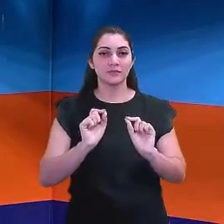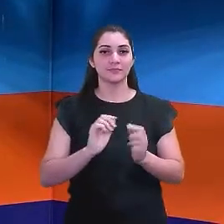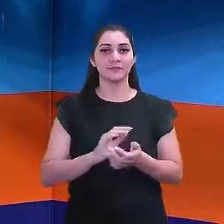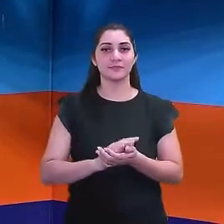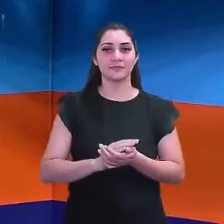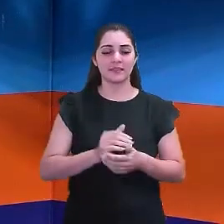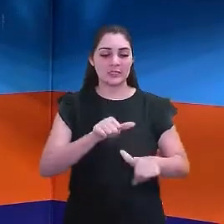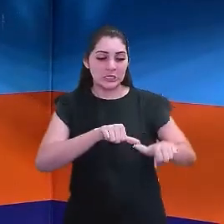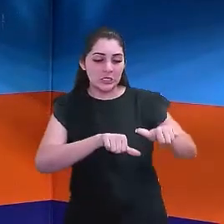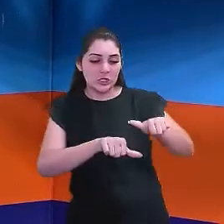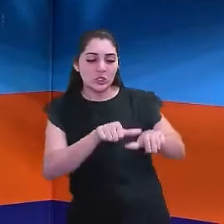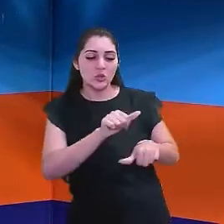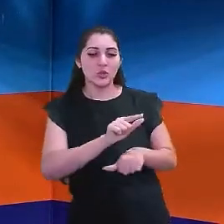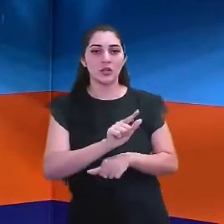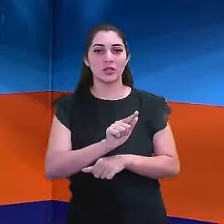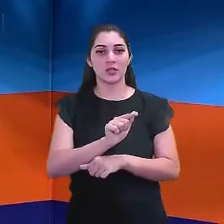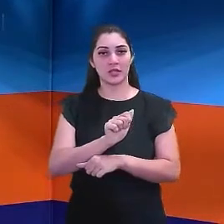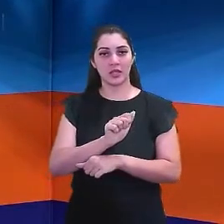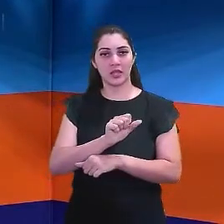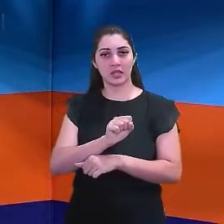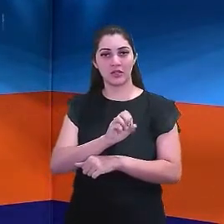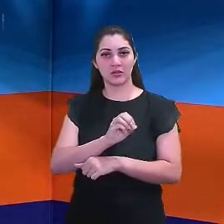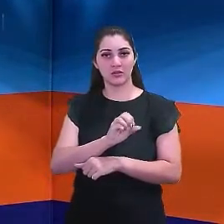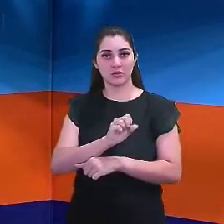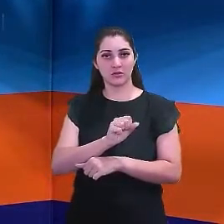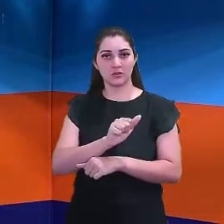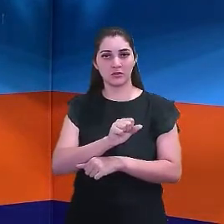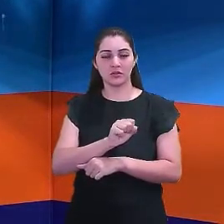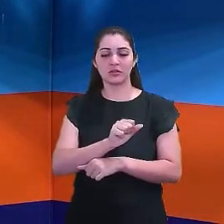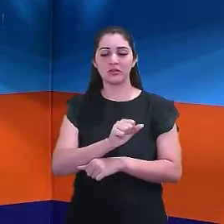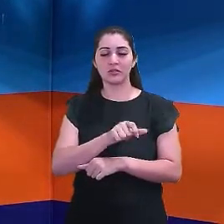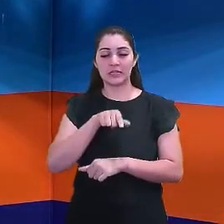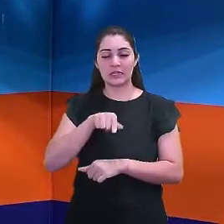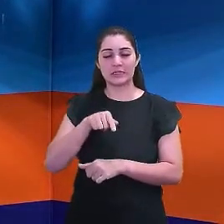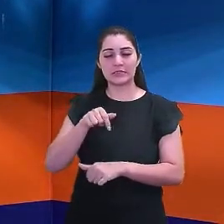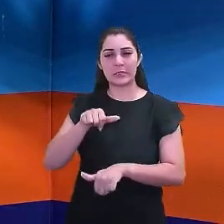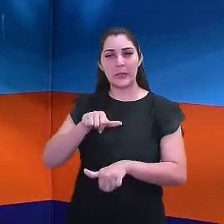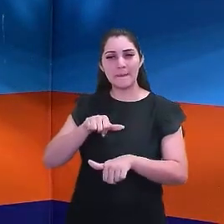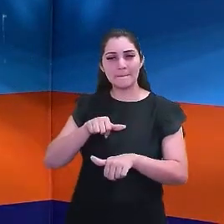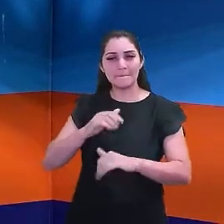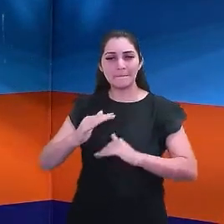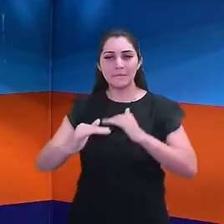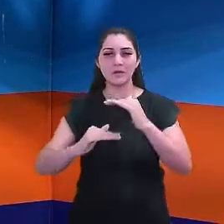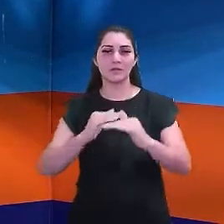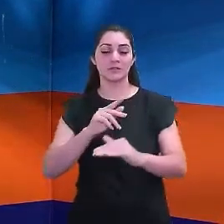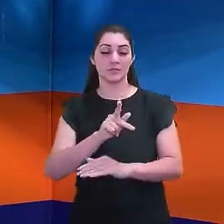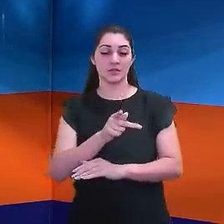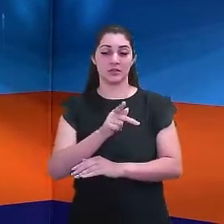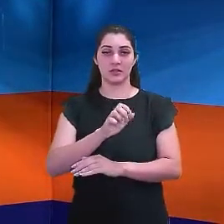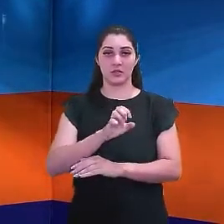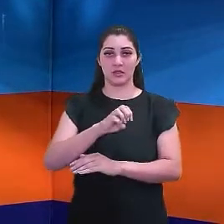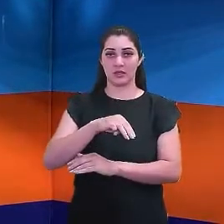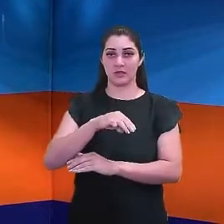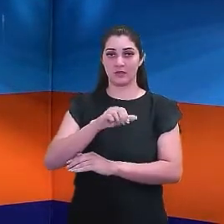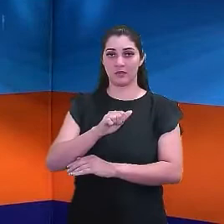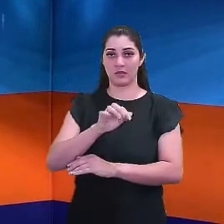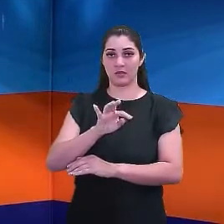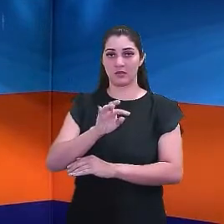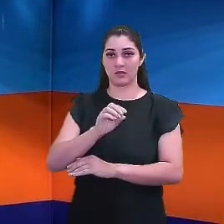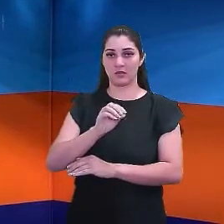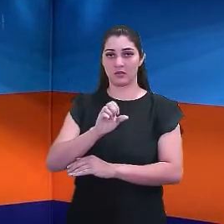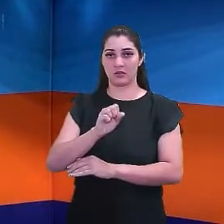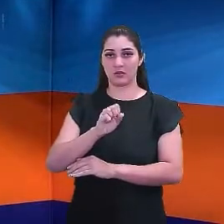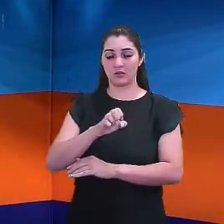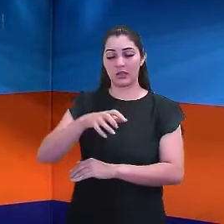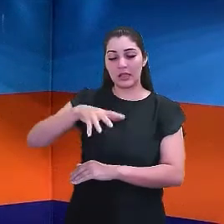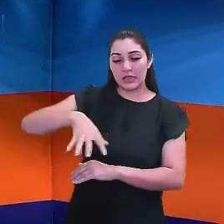de trocas gasosas, tá? Presta atenção. Então, esse processo de hematose, a hematose vai justamente ser nessa área